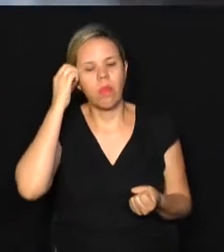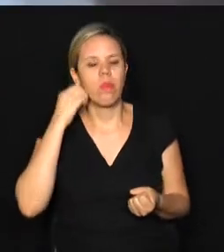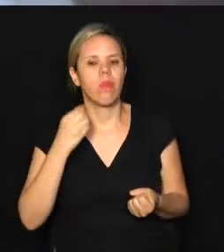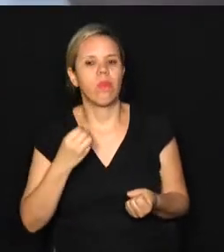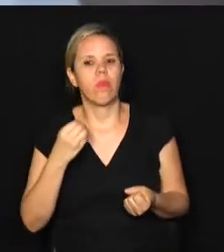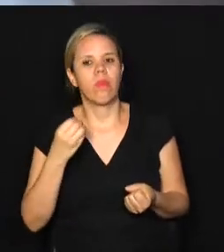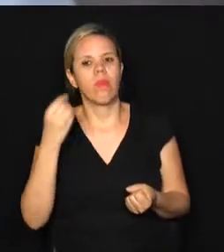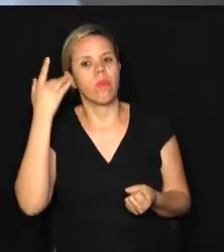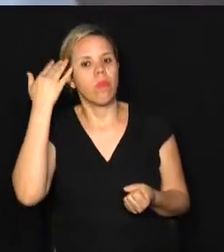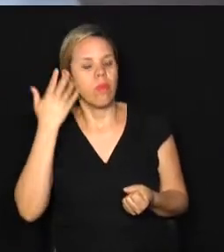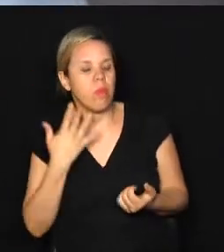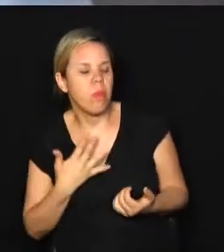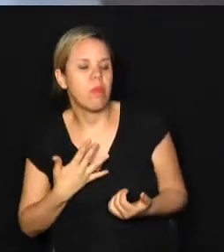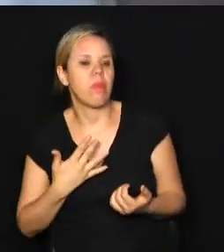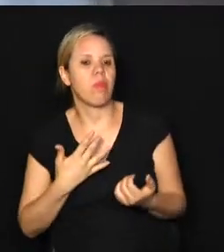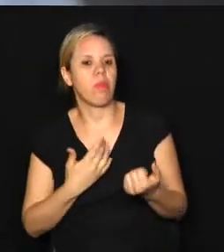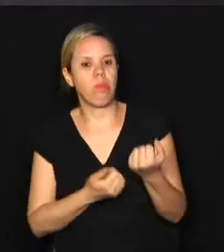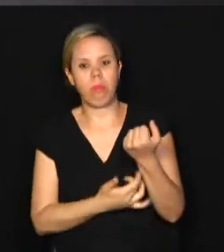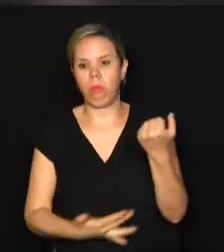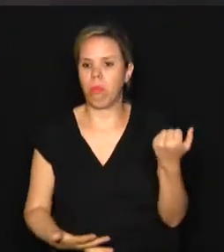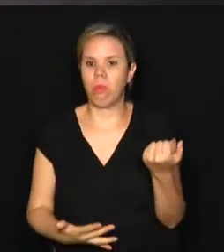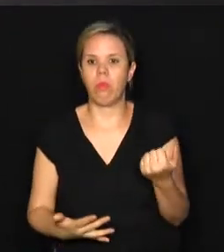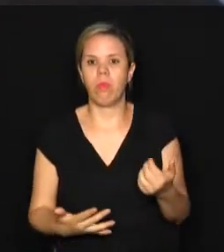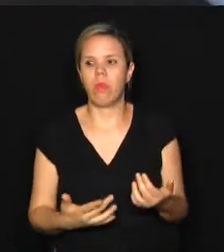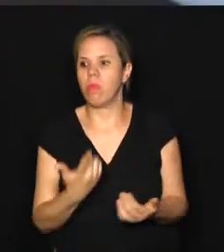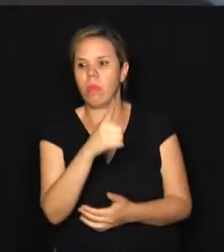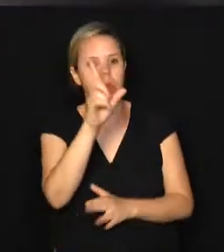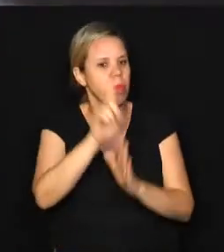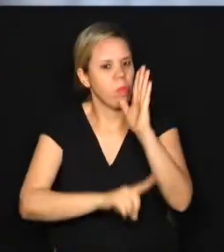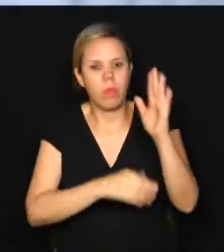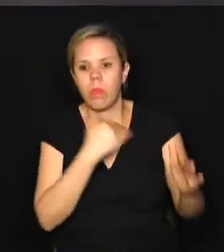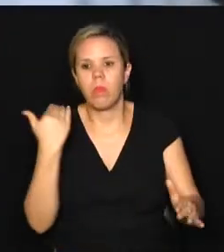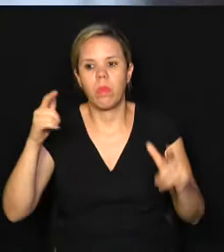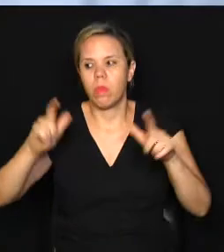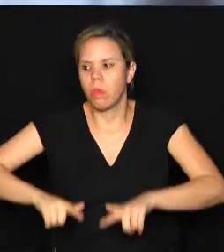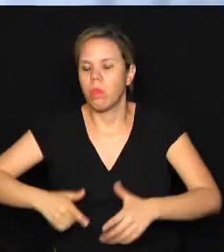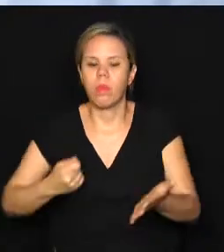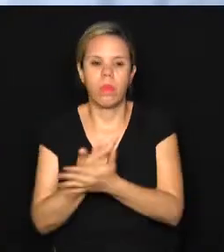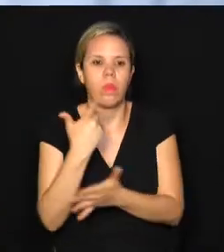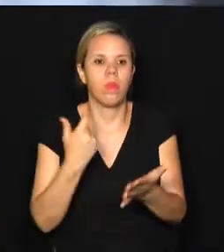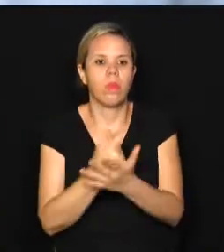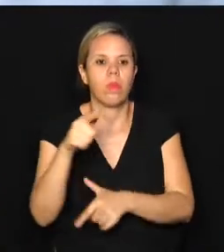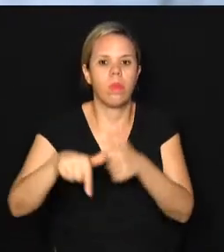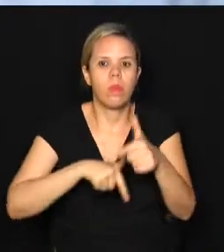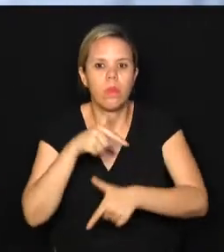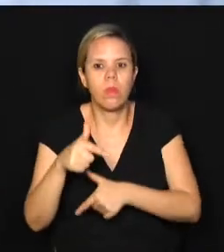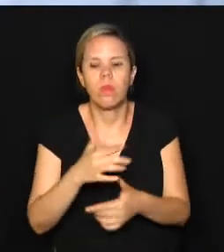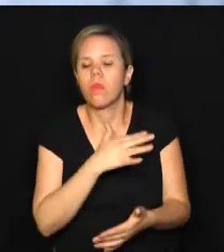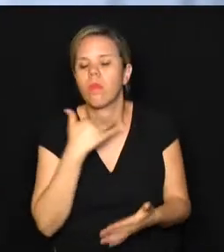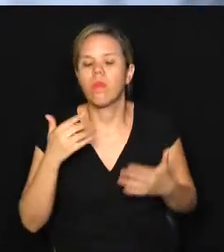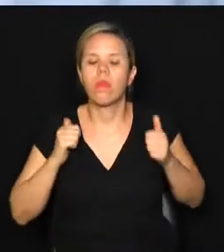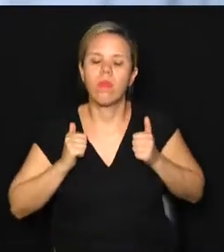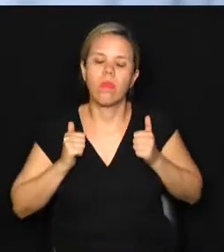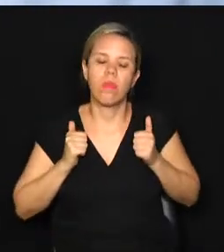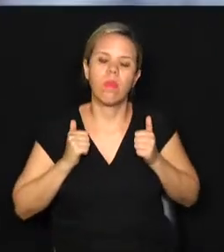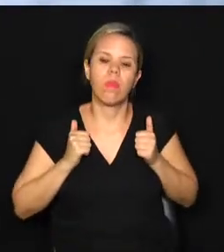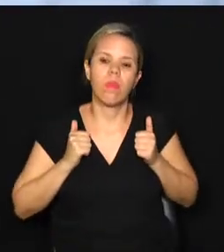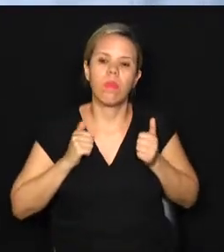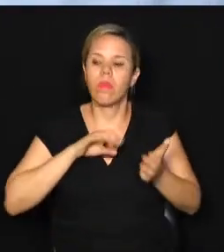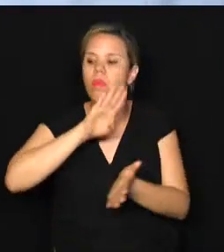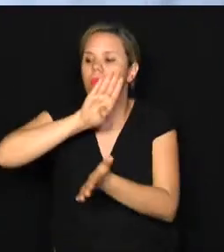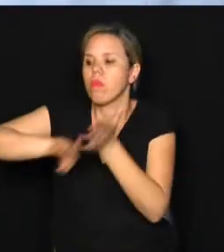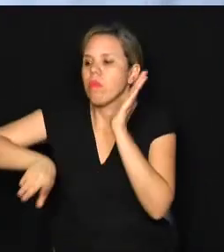suor, e o direito de morrer no lugar que ela quer, que ela comprou, que ela trabalhou, quer morrer no sossego, é tirado isso